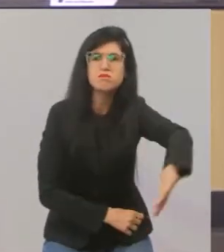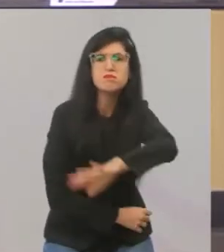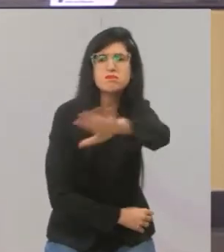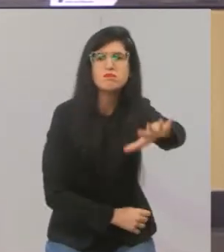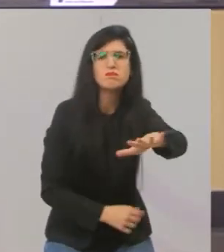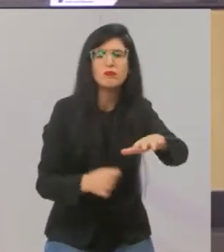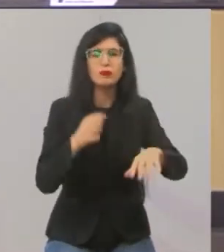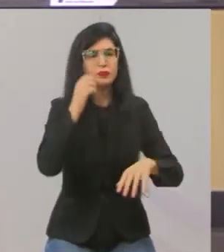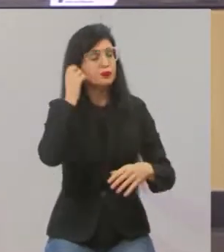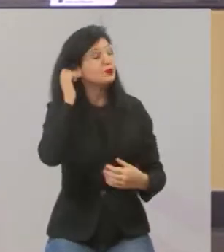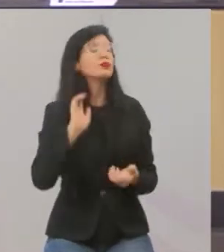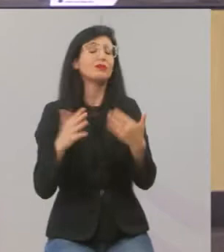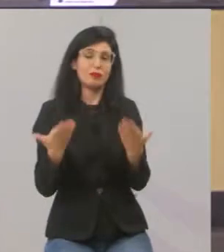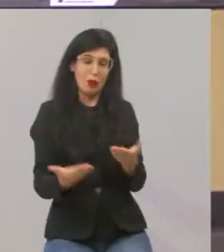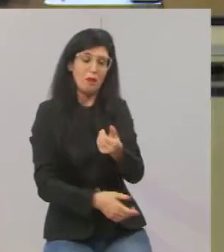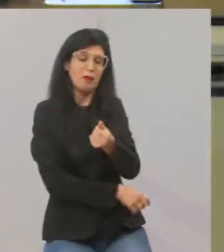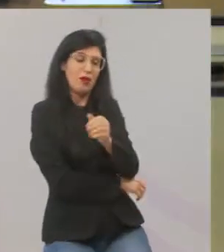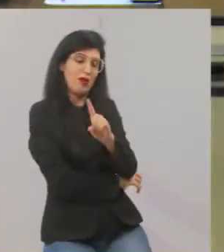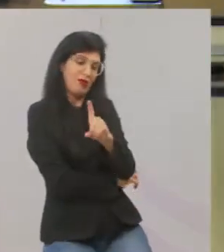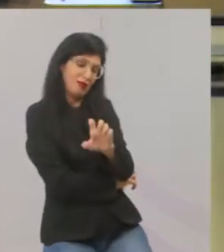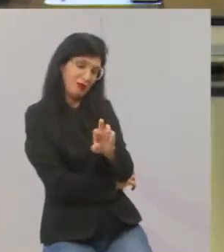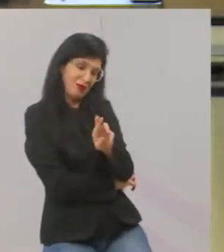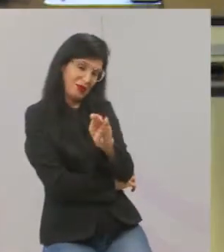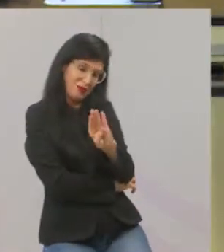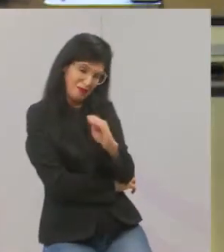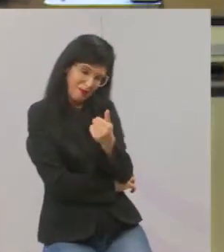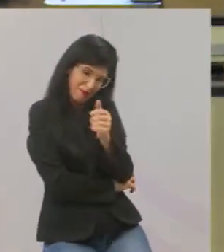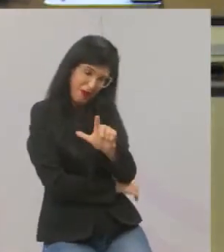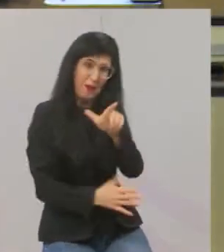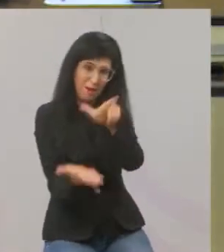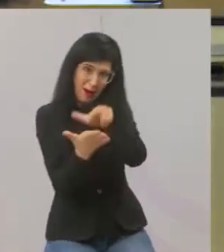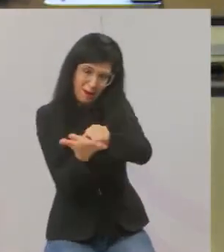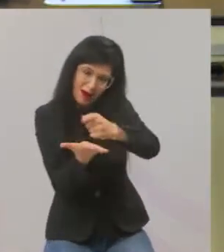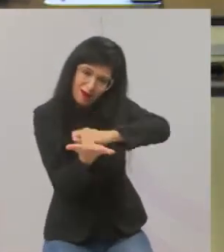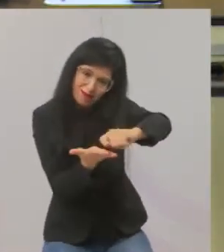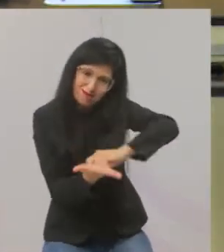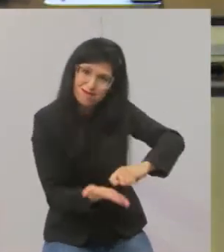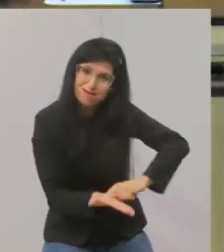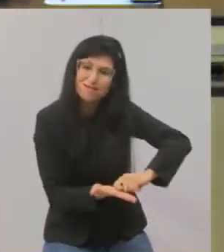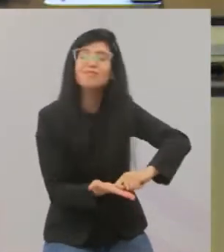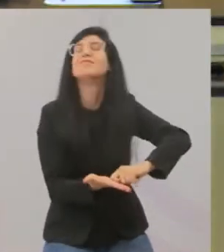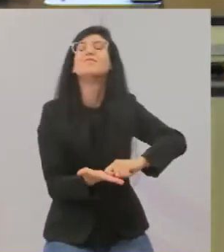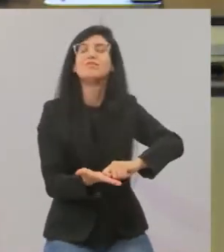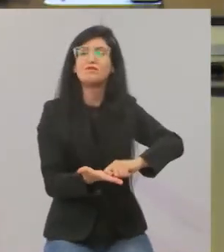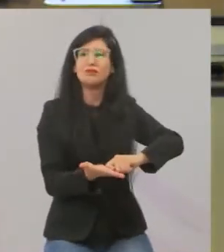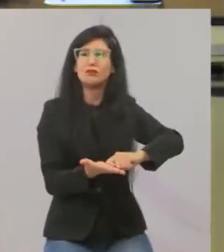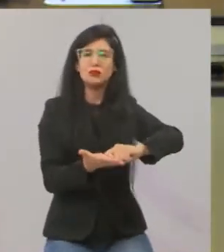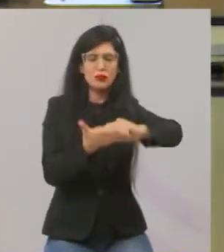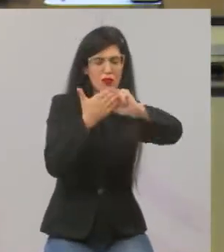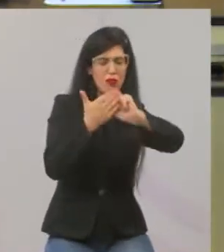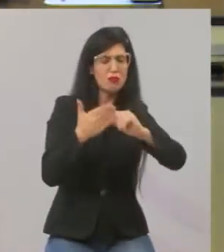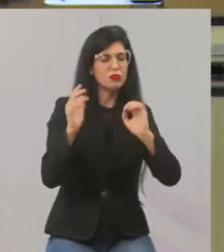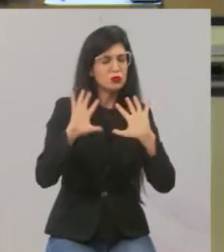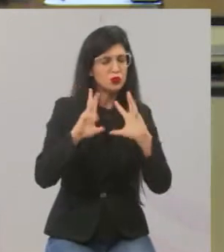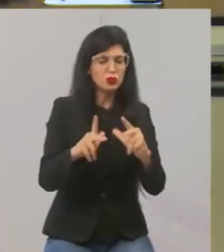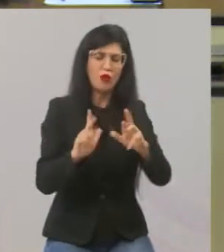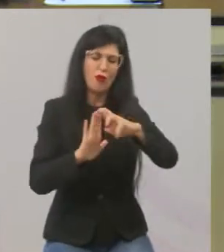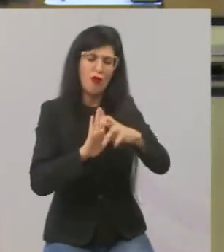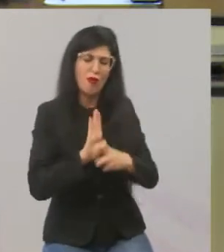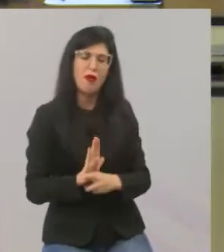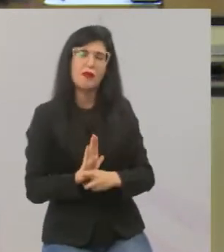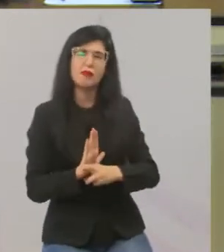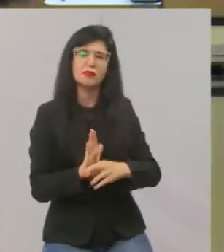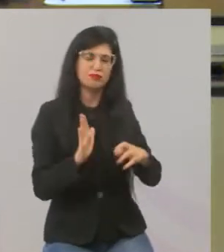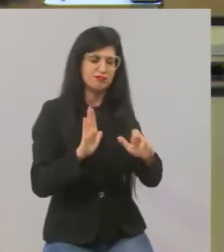Portanto, o vereador Aderbal Sodré já assinou o termo de posse. Cumpridas as formalidades legais e regimentais,